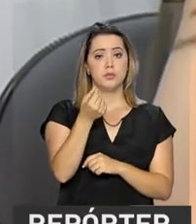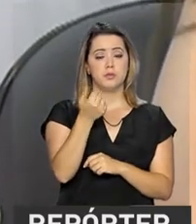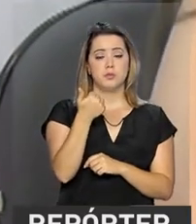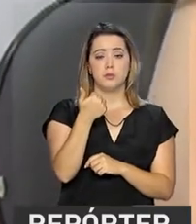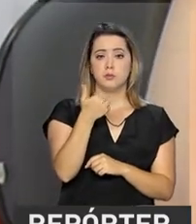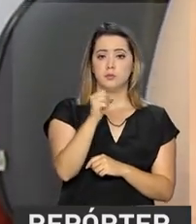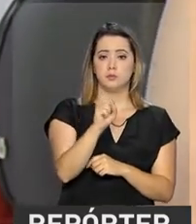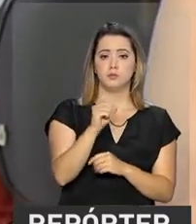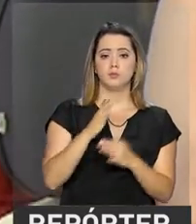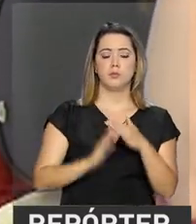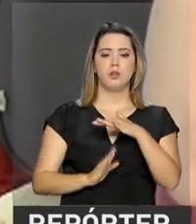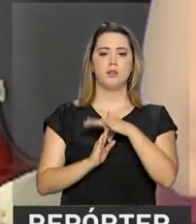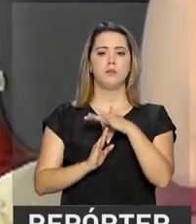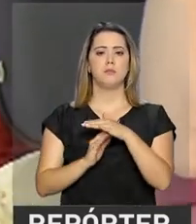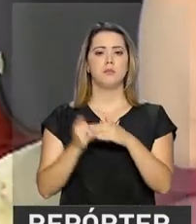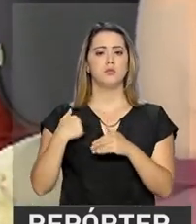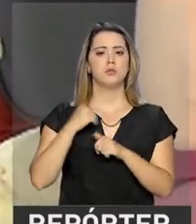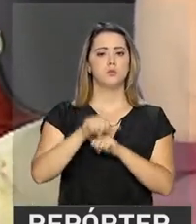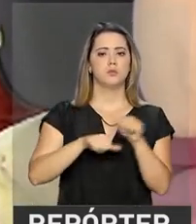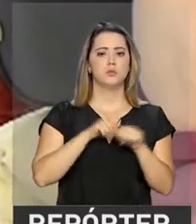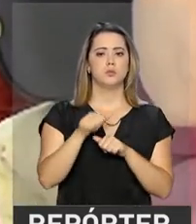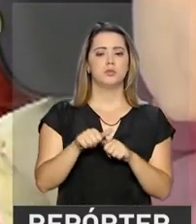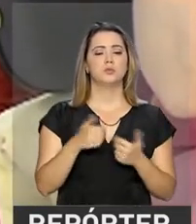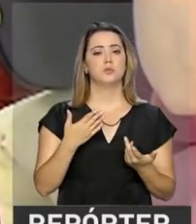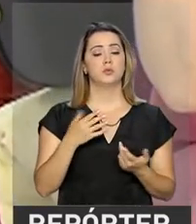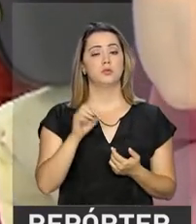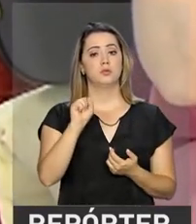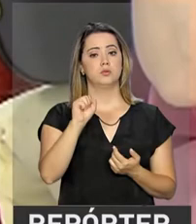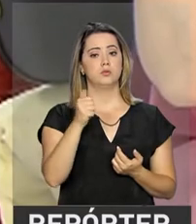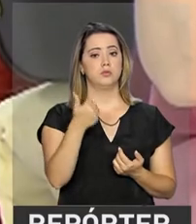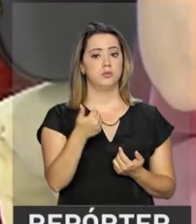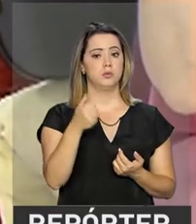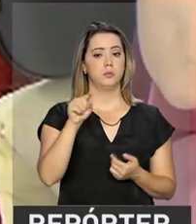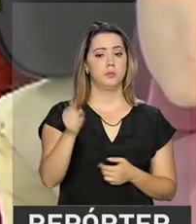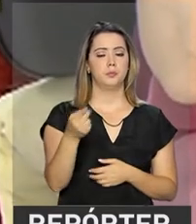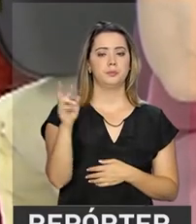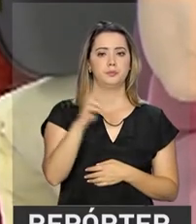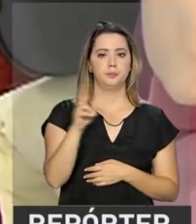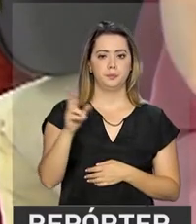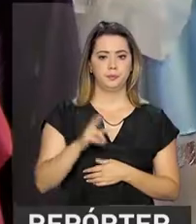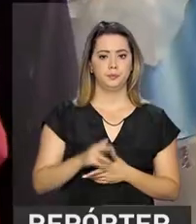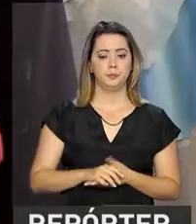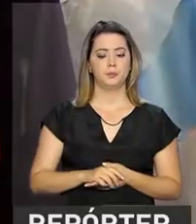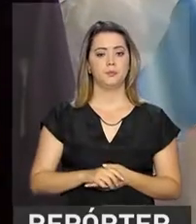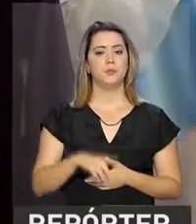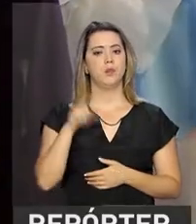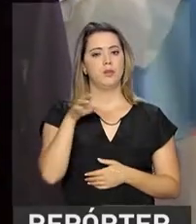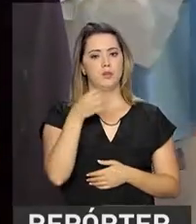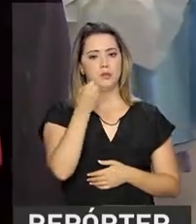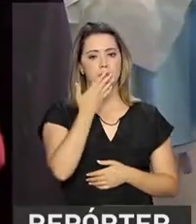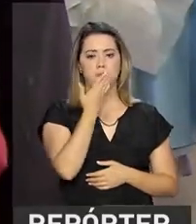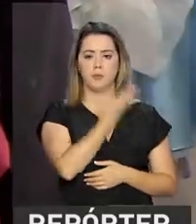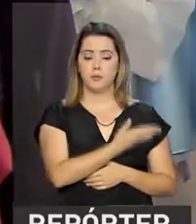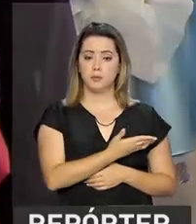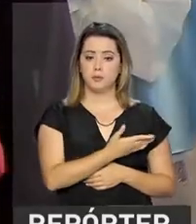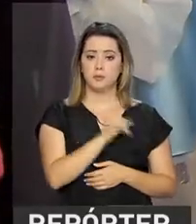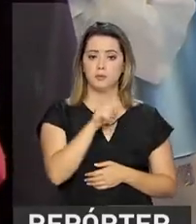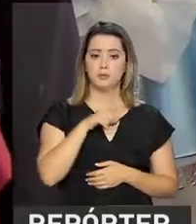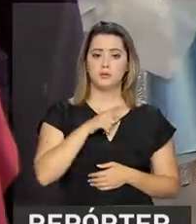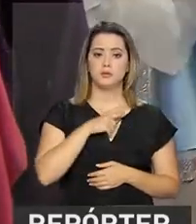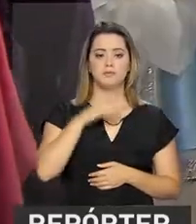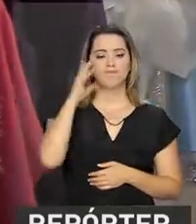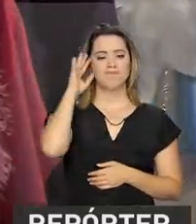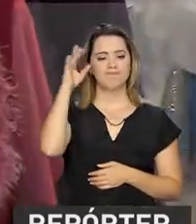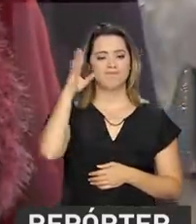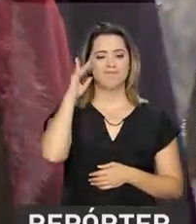o valor limite será alterado vai passar para 81 mil reais bom para bruna cordeiro que só